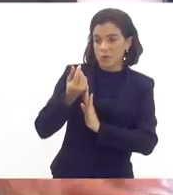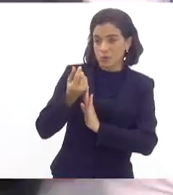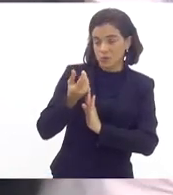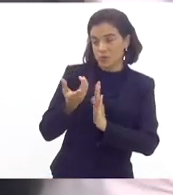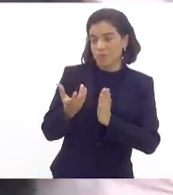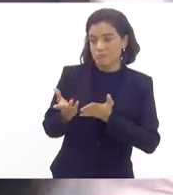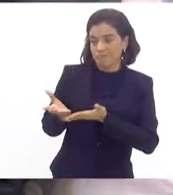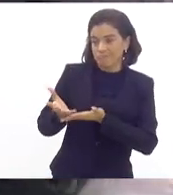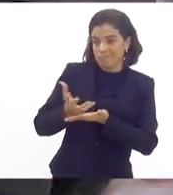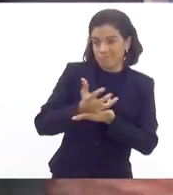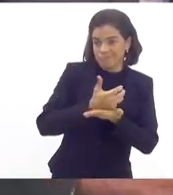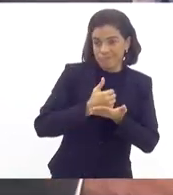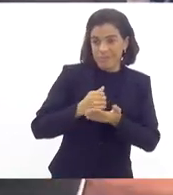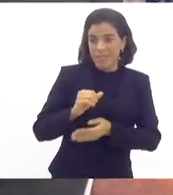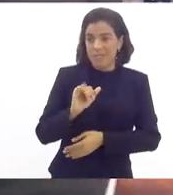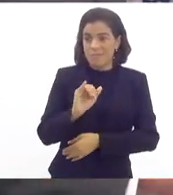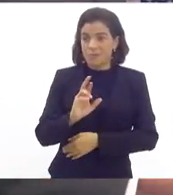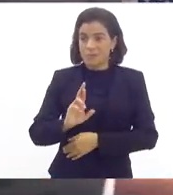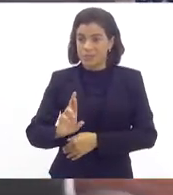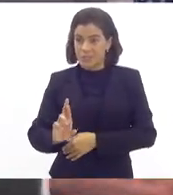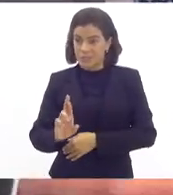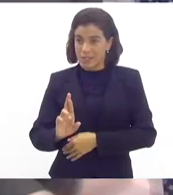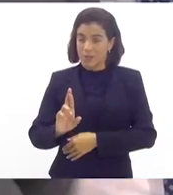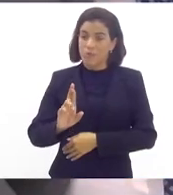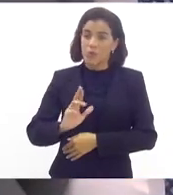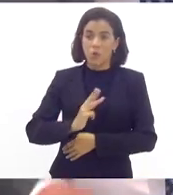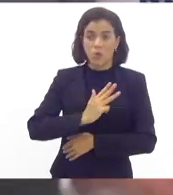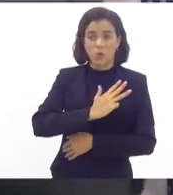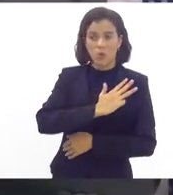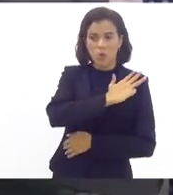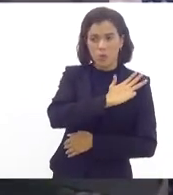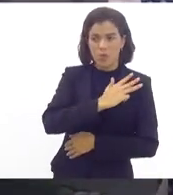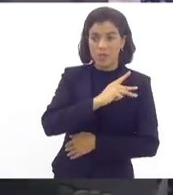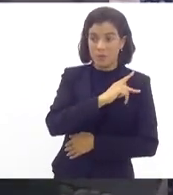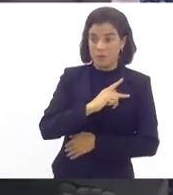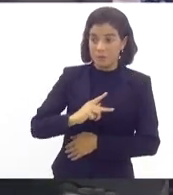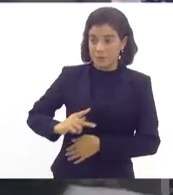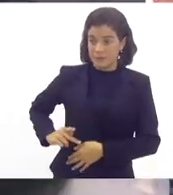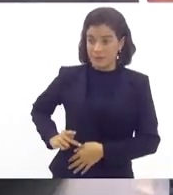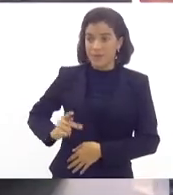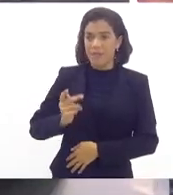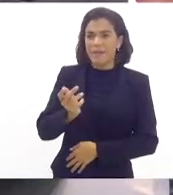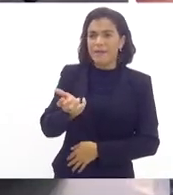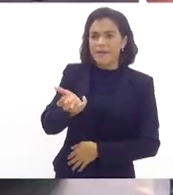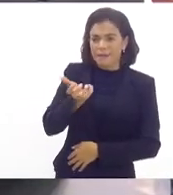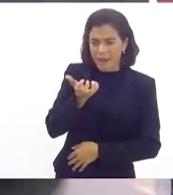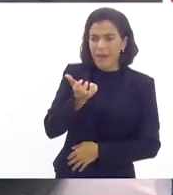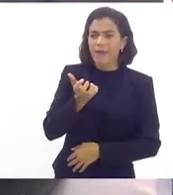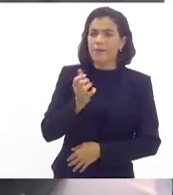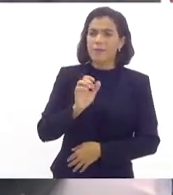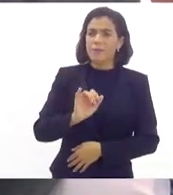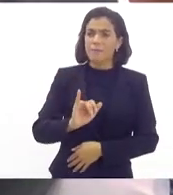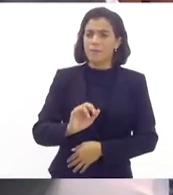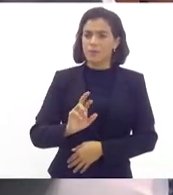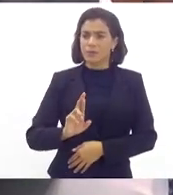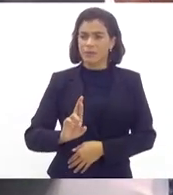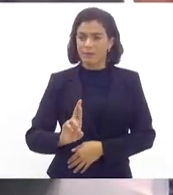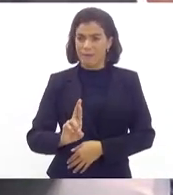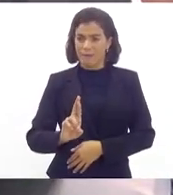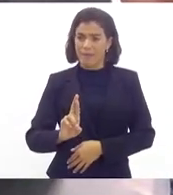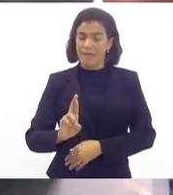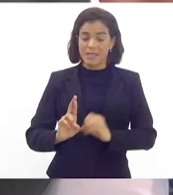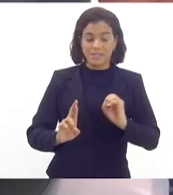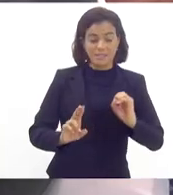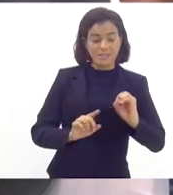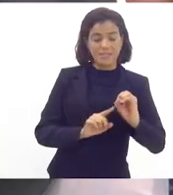O presidente Lula, justa e corretamente, quer que o imposto de renda seja